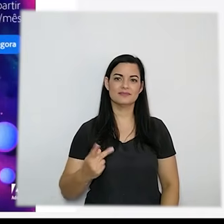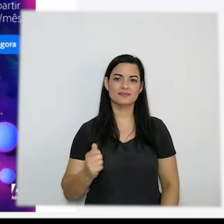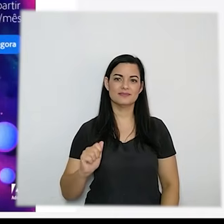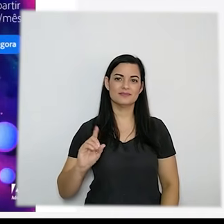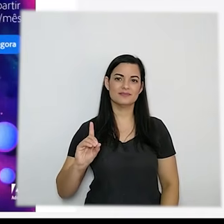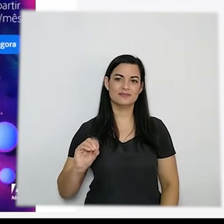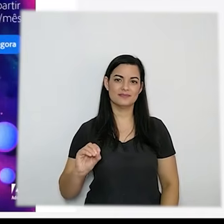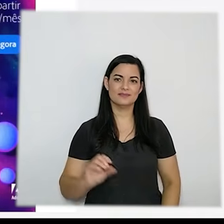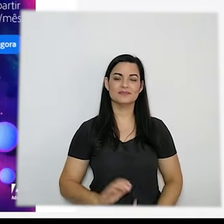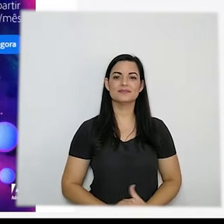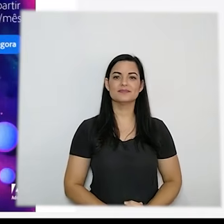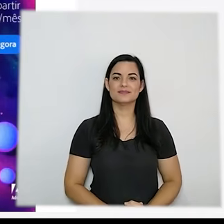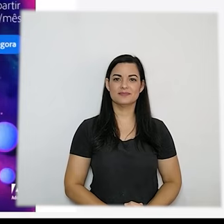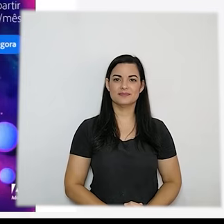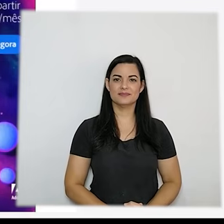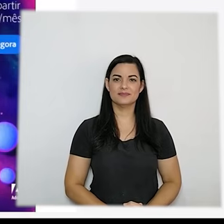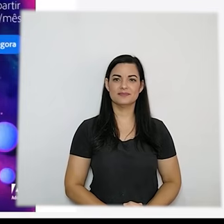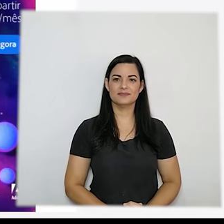Emaranhado.